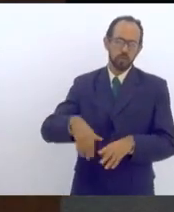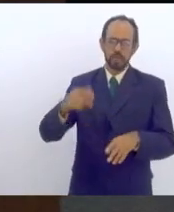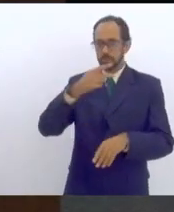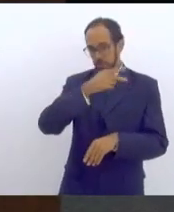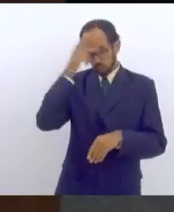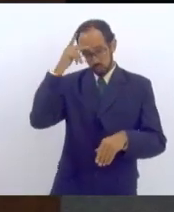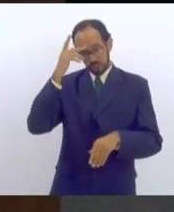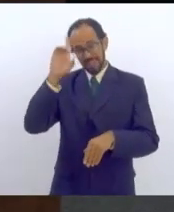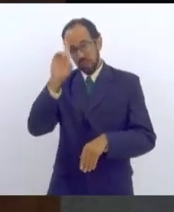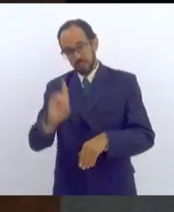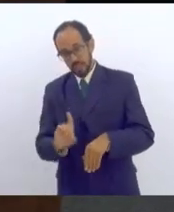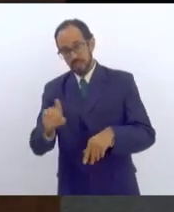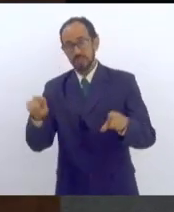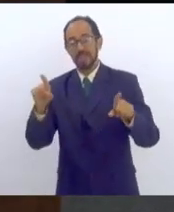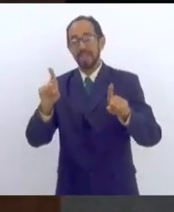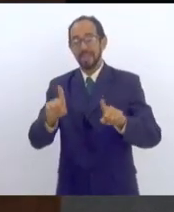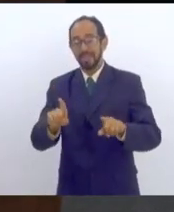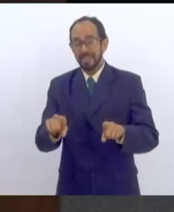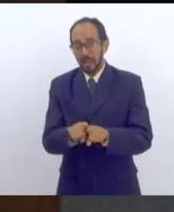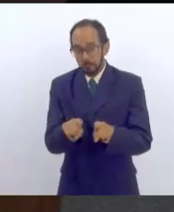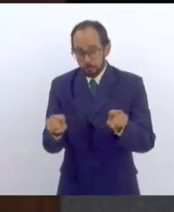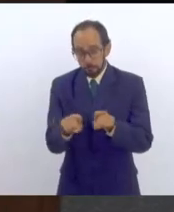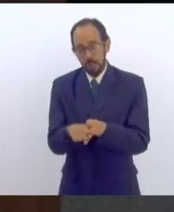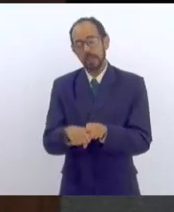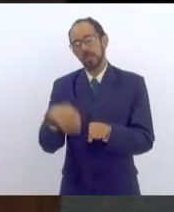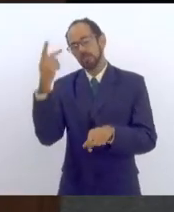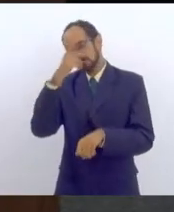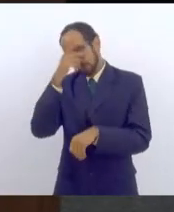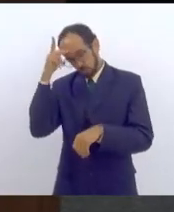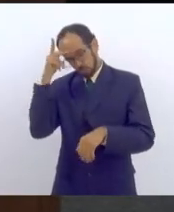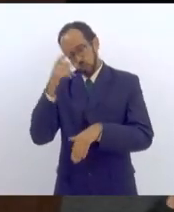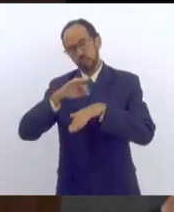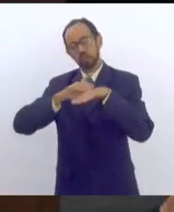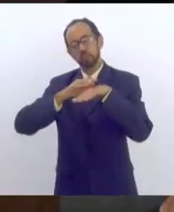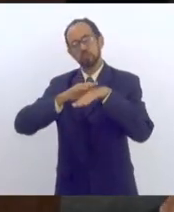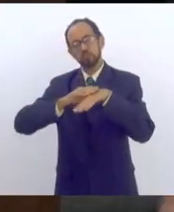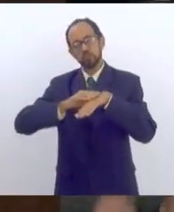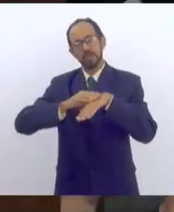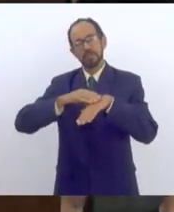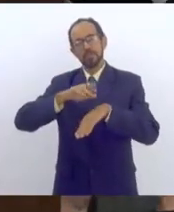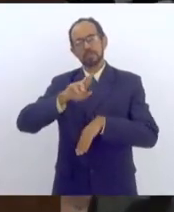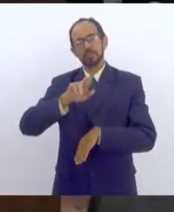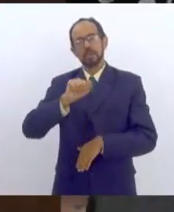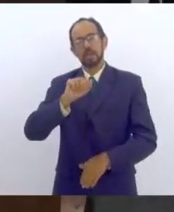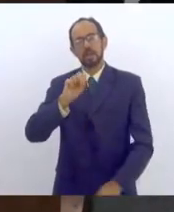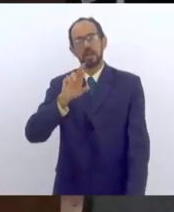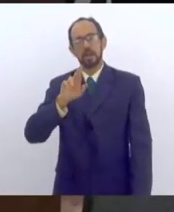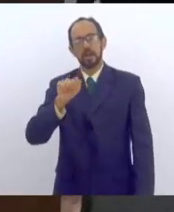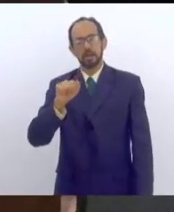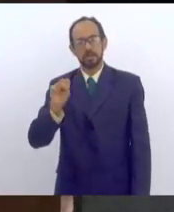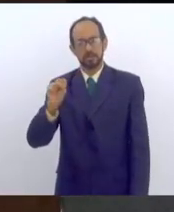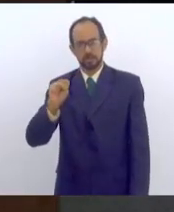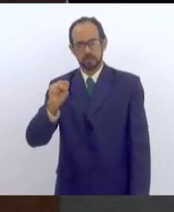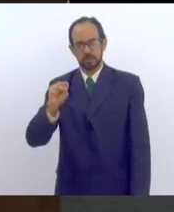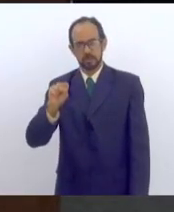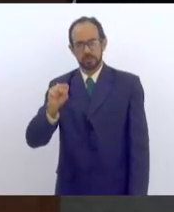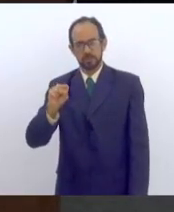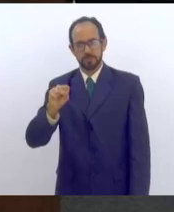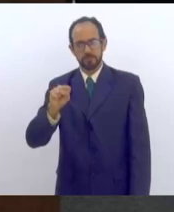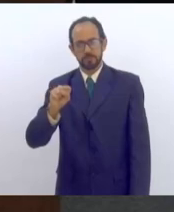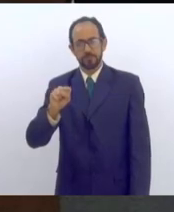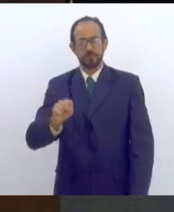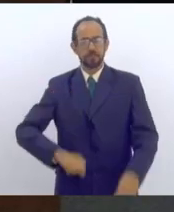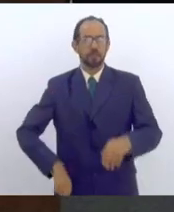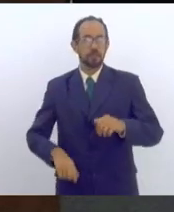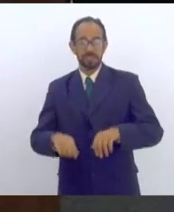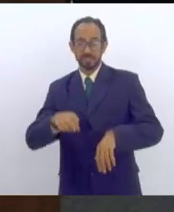e também as pessoas portadoras de doenças raras, que muitas das vezes, ou por que não dizer